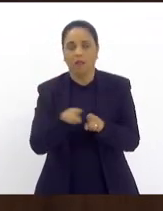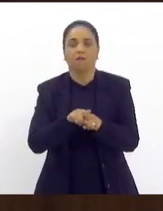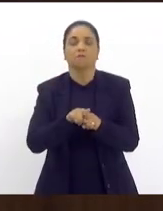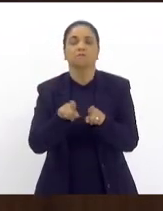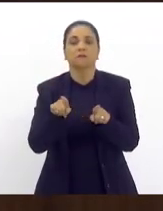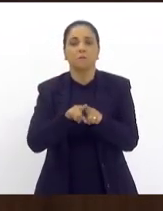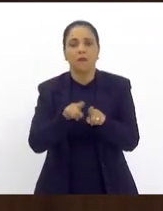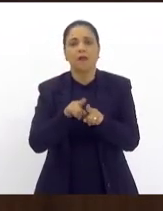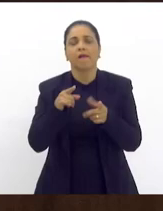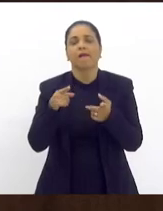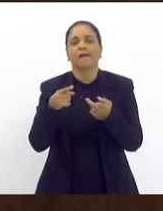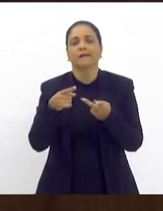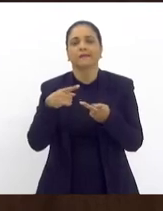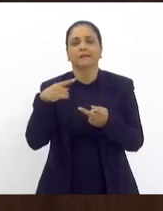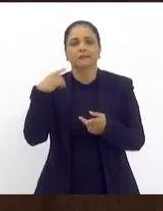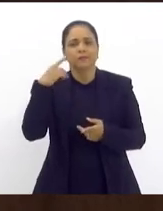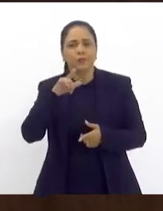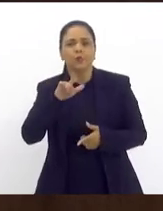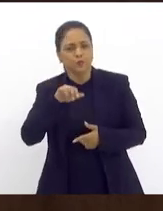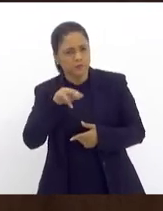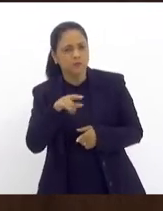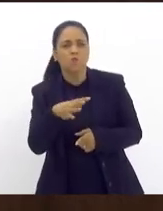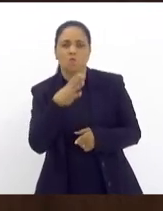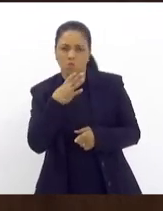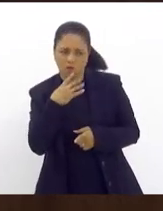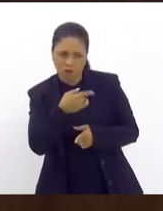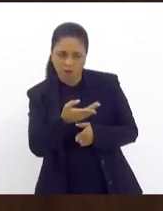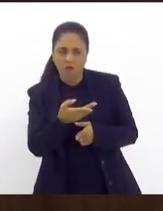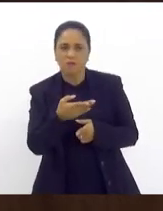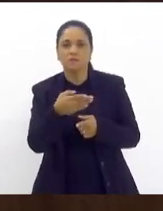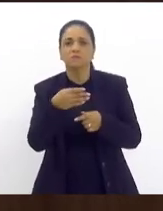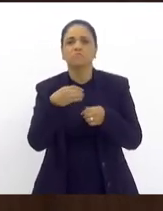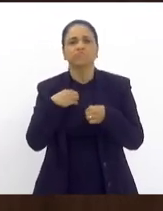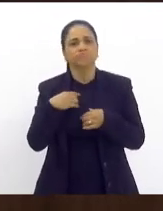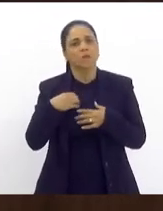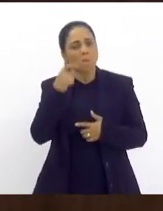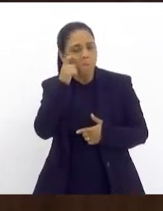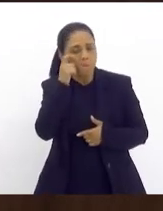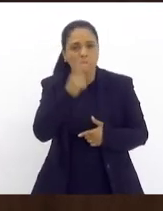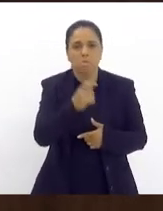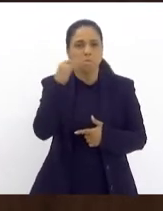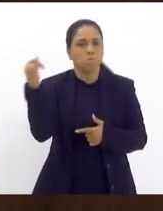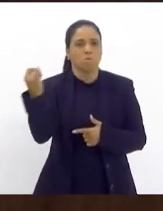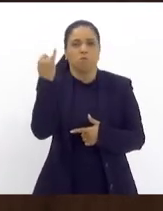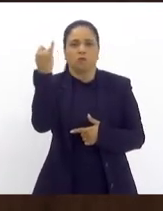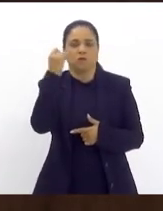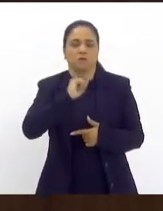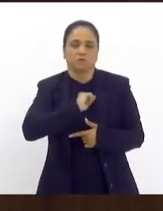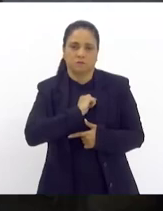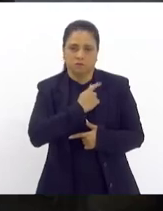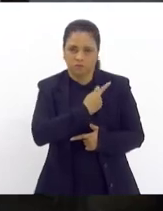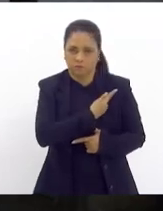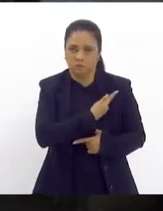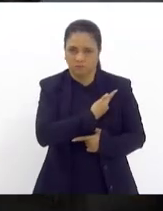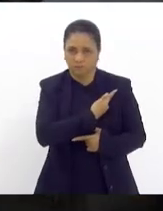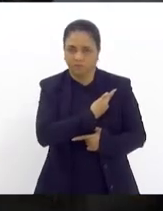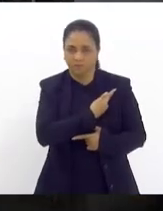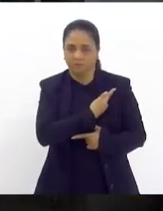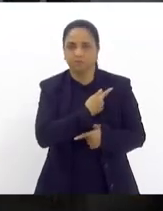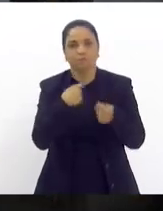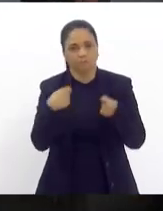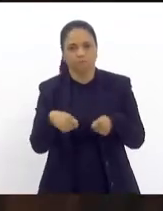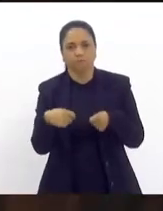a esse importante município da região da região metropolitana que é o município de São Gonçalo